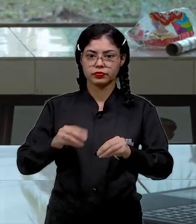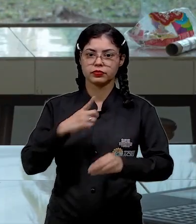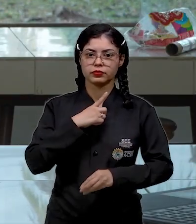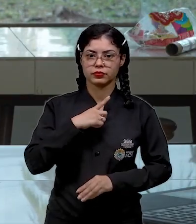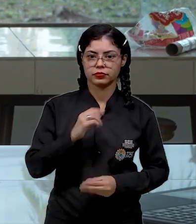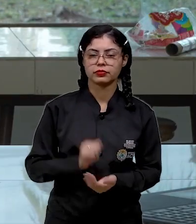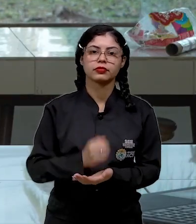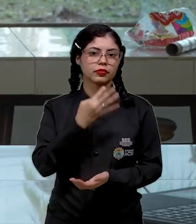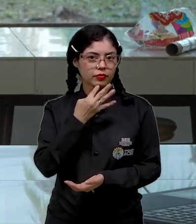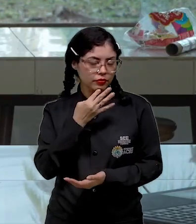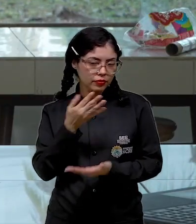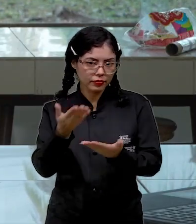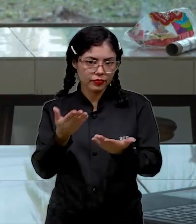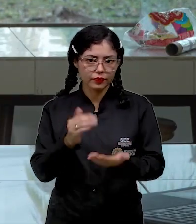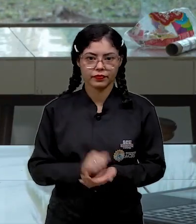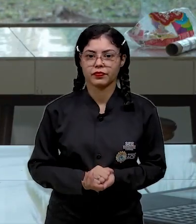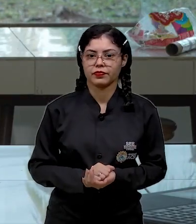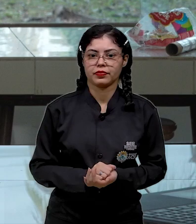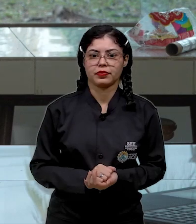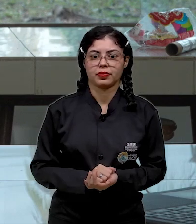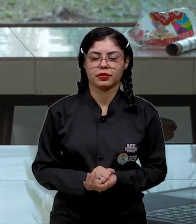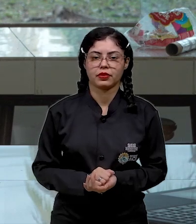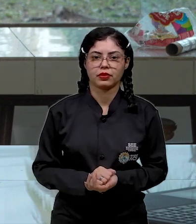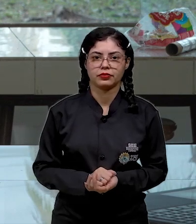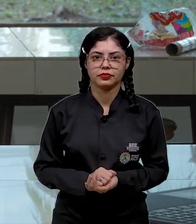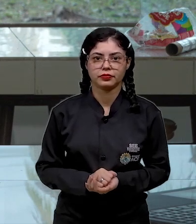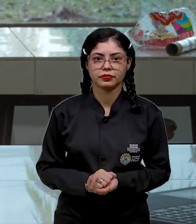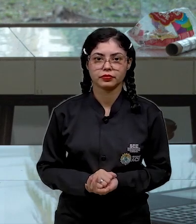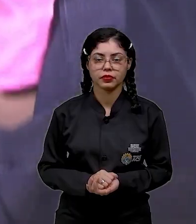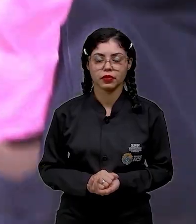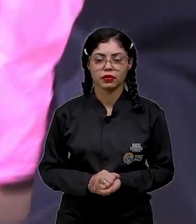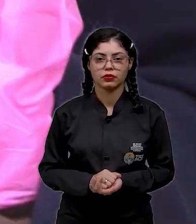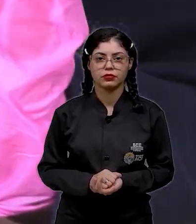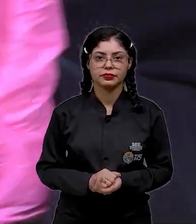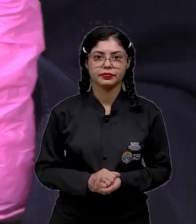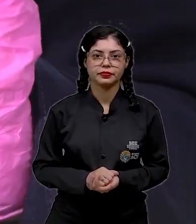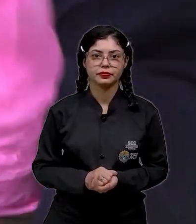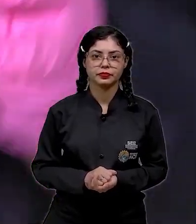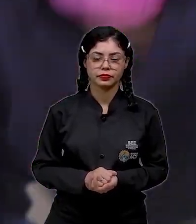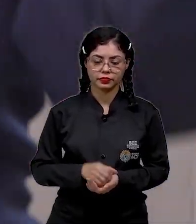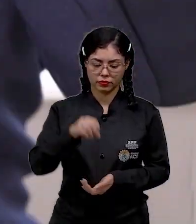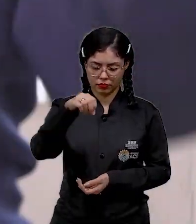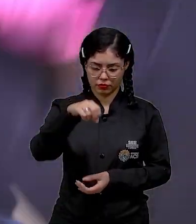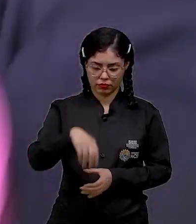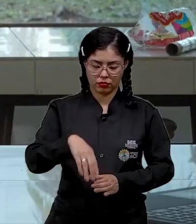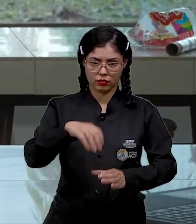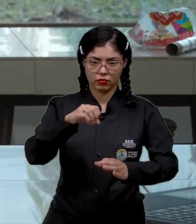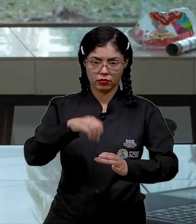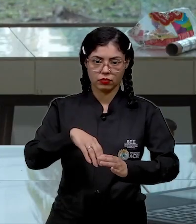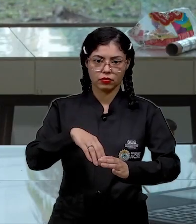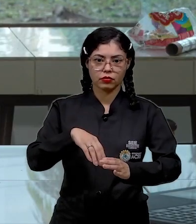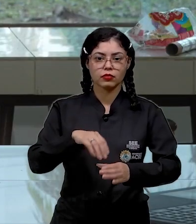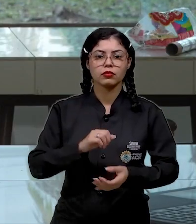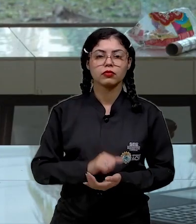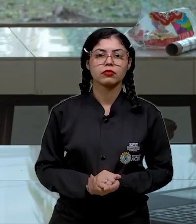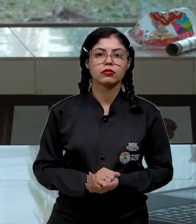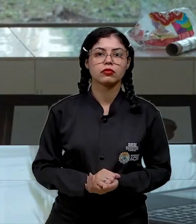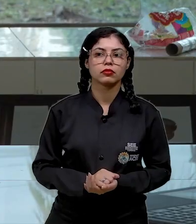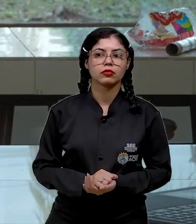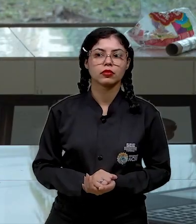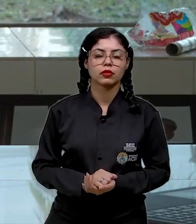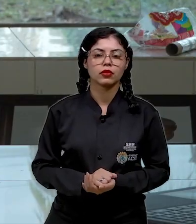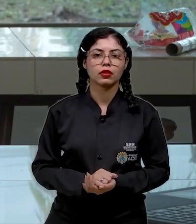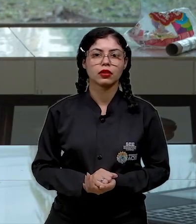mundo conhece o ovo, deve comer aí em suas casas. Vamos colocar aqui dentro desse becker e